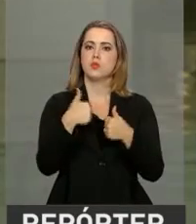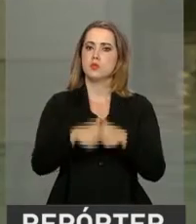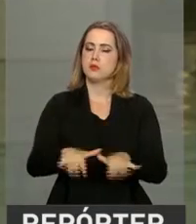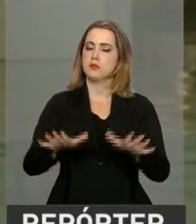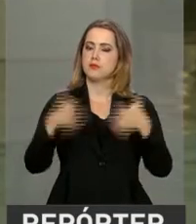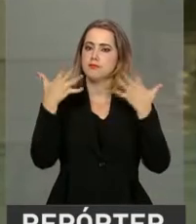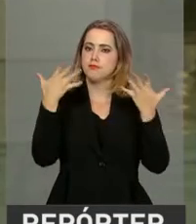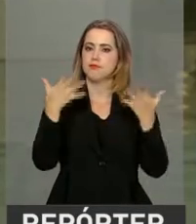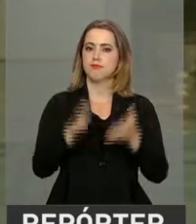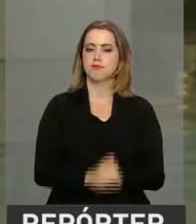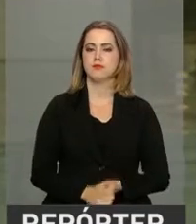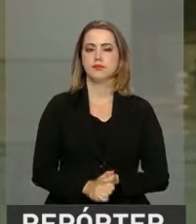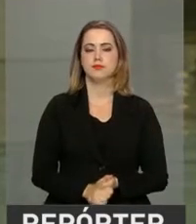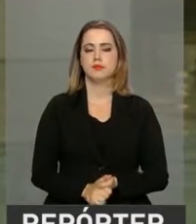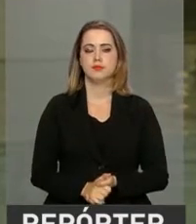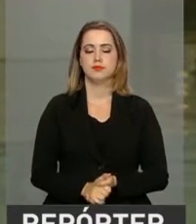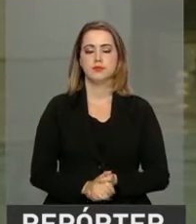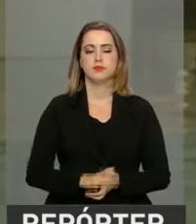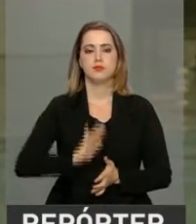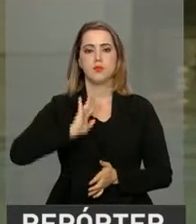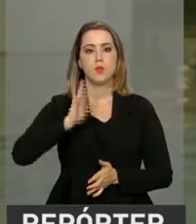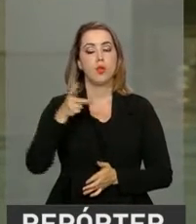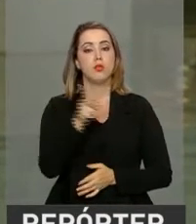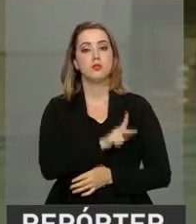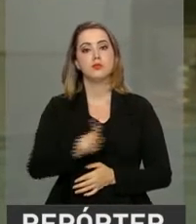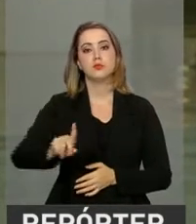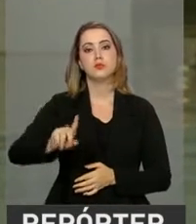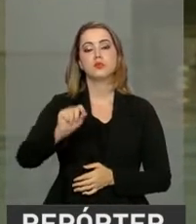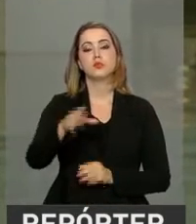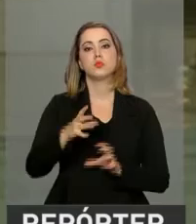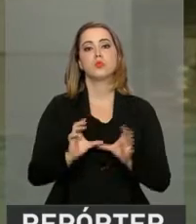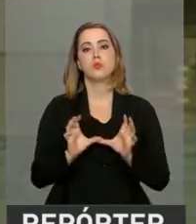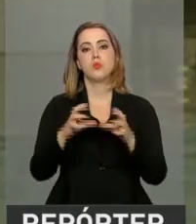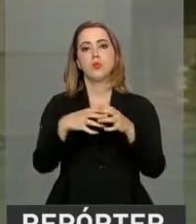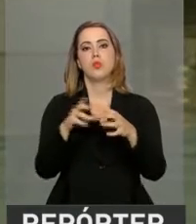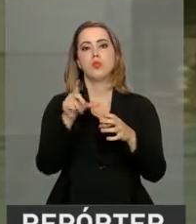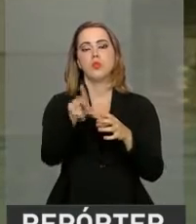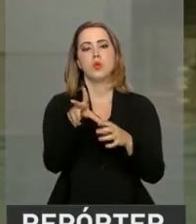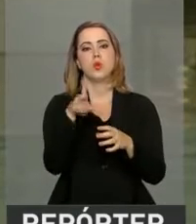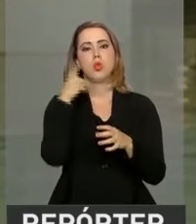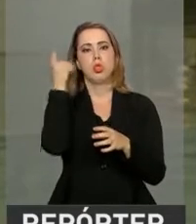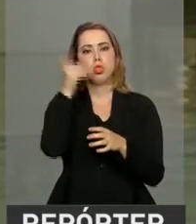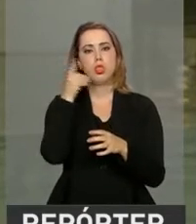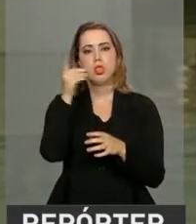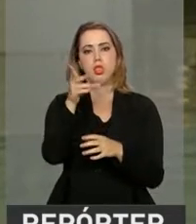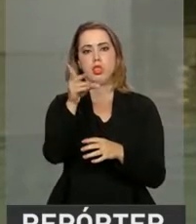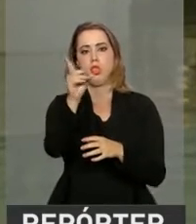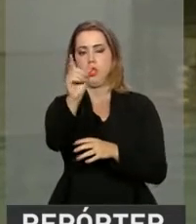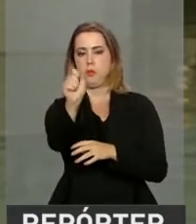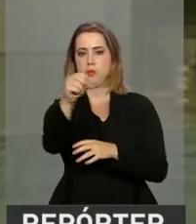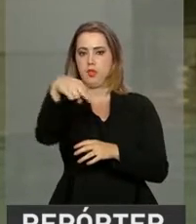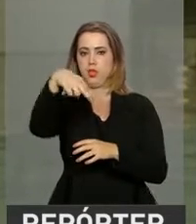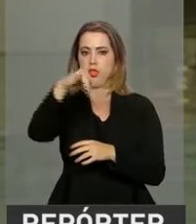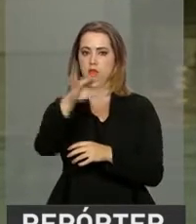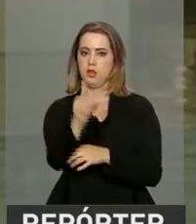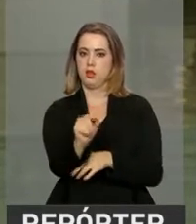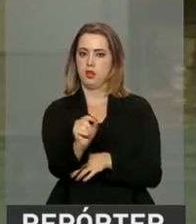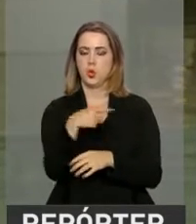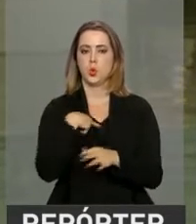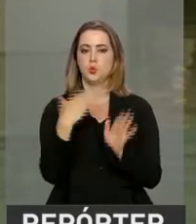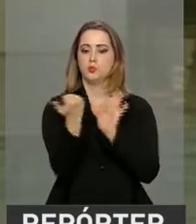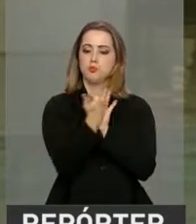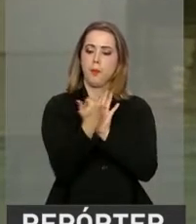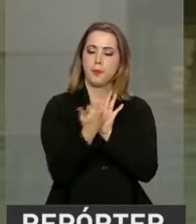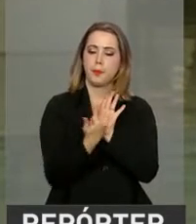animado. Já o presidente da comissão especial, o deputado Danilo Forte, apresentou um possível cronograma